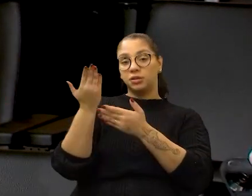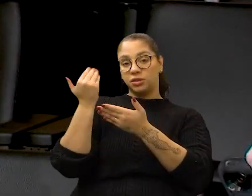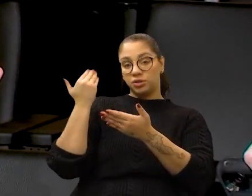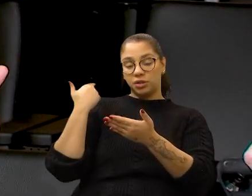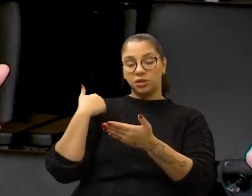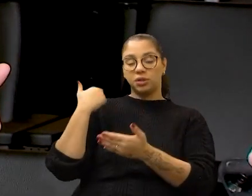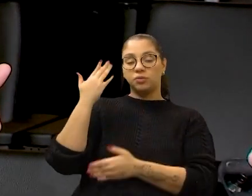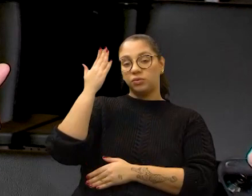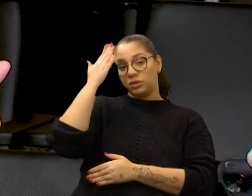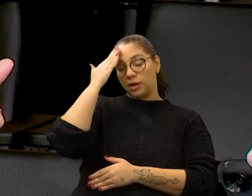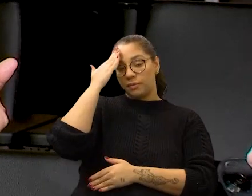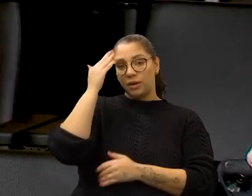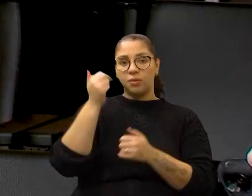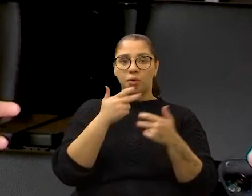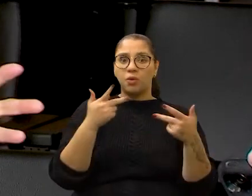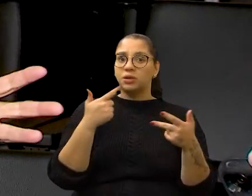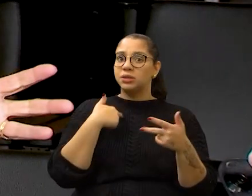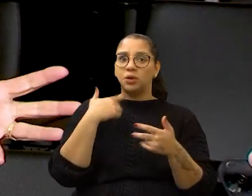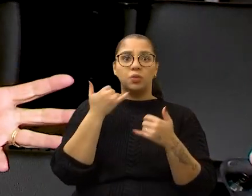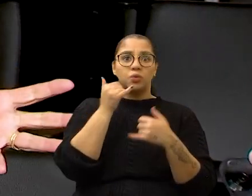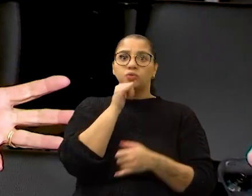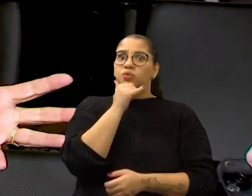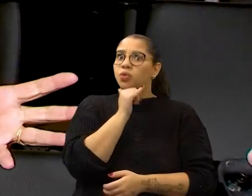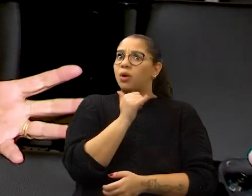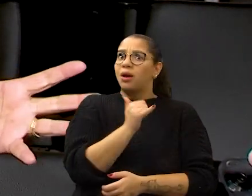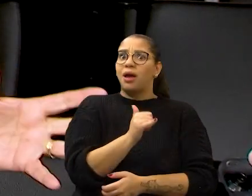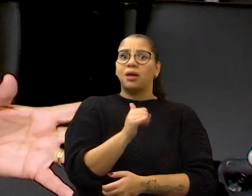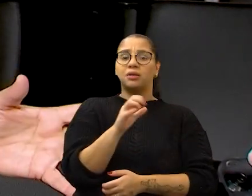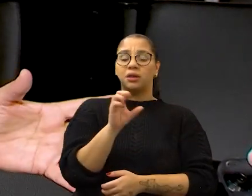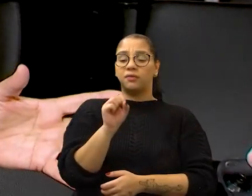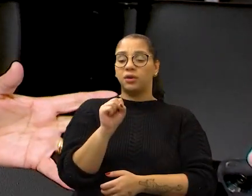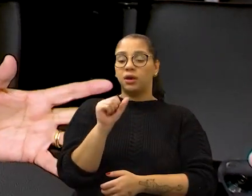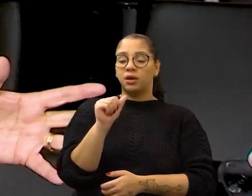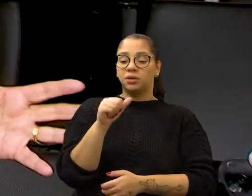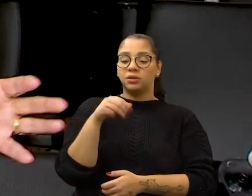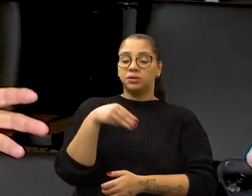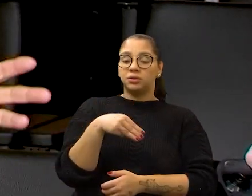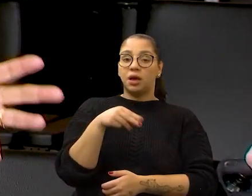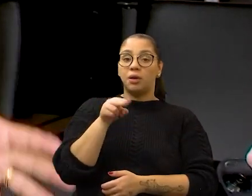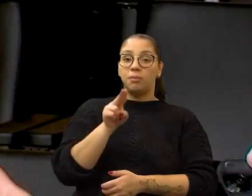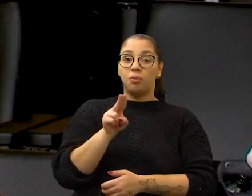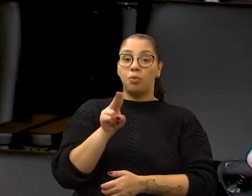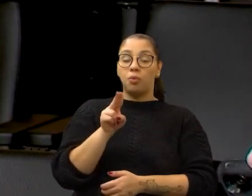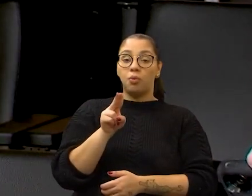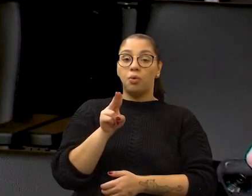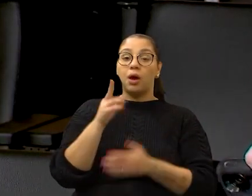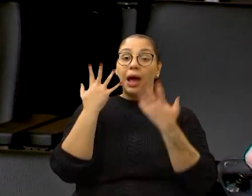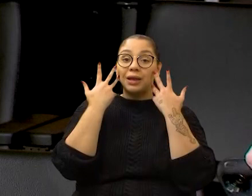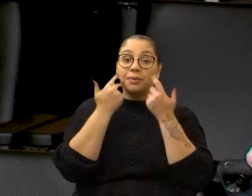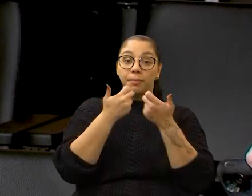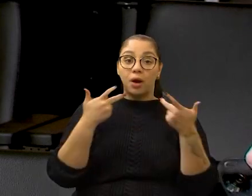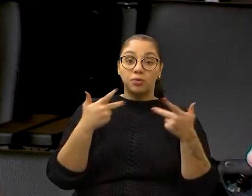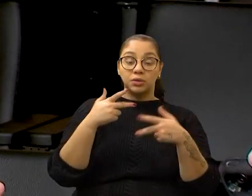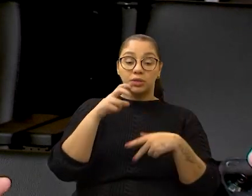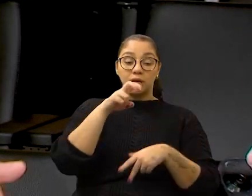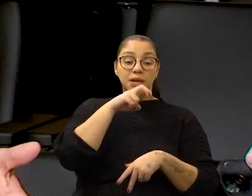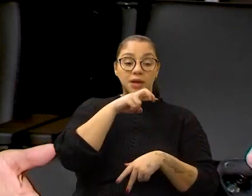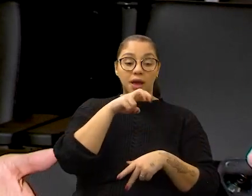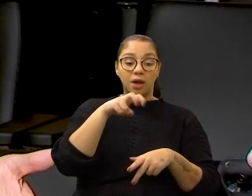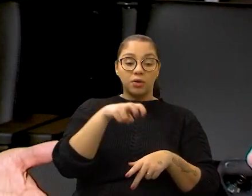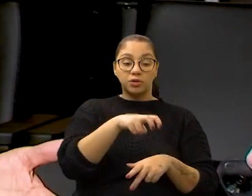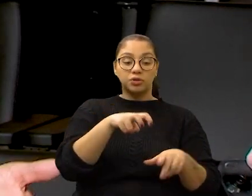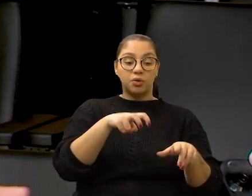esses dias eu fiquei sabendo de uma coisa que eu fiquei chocada, que é o SAMU animal. Se você vê o animalzinho atropelado